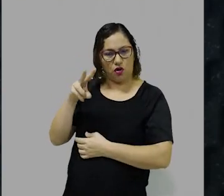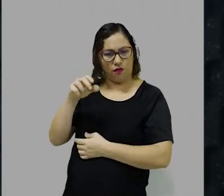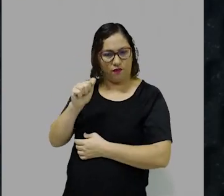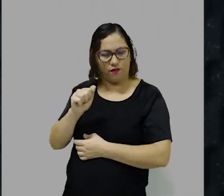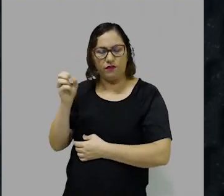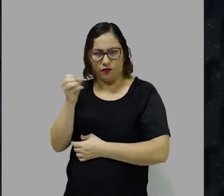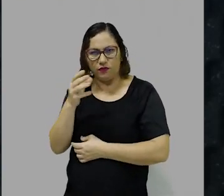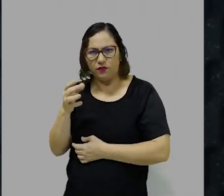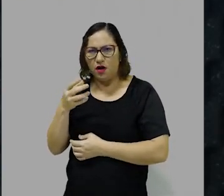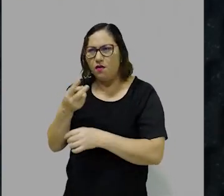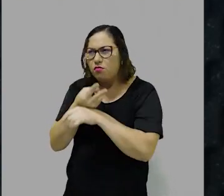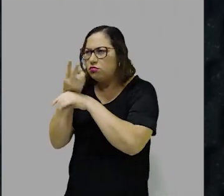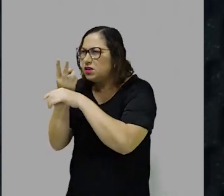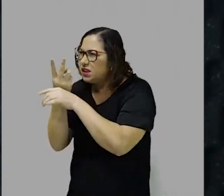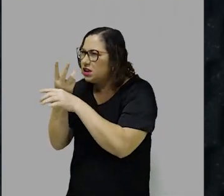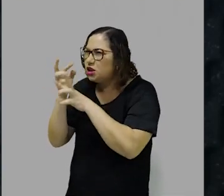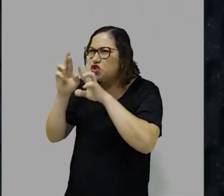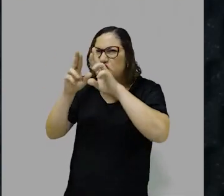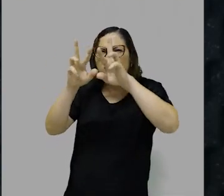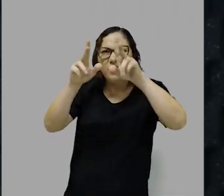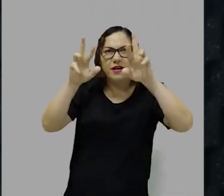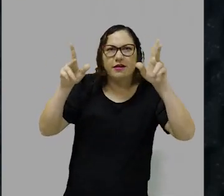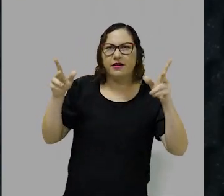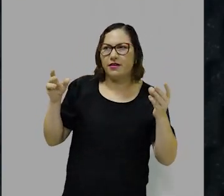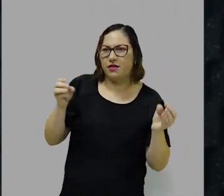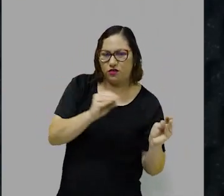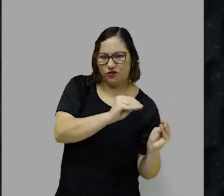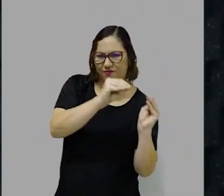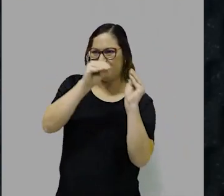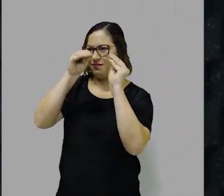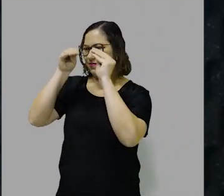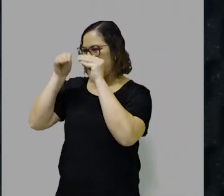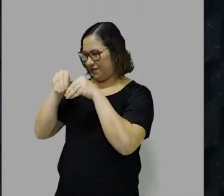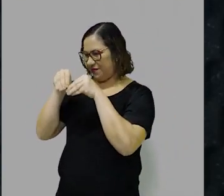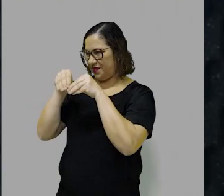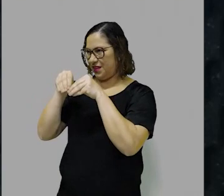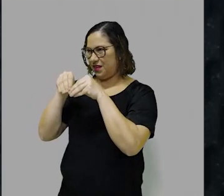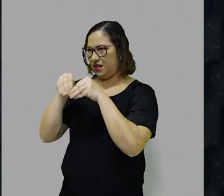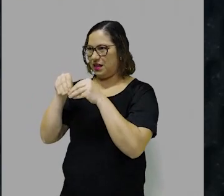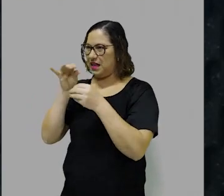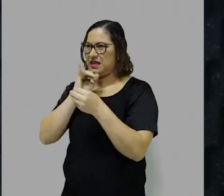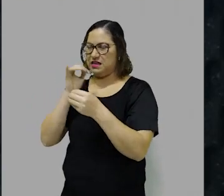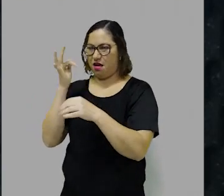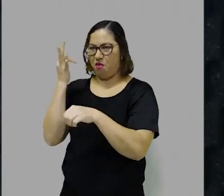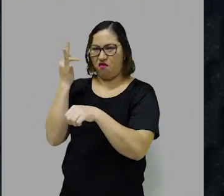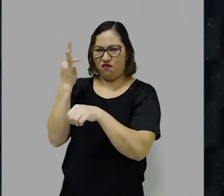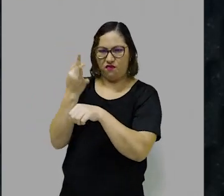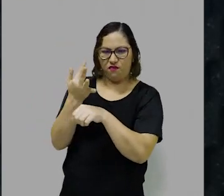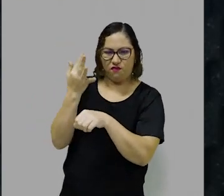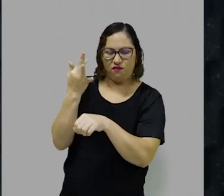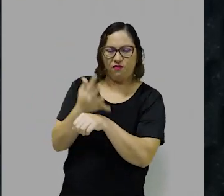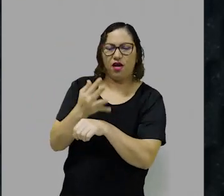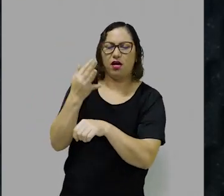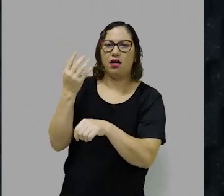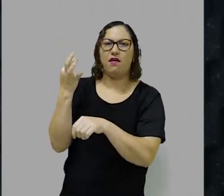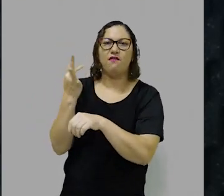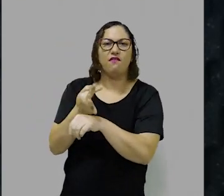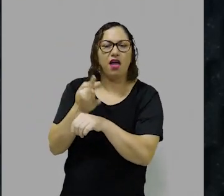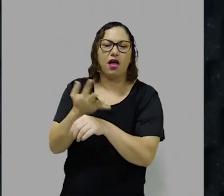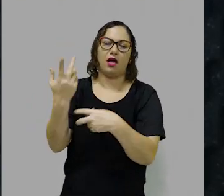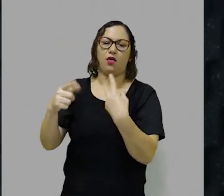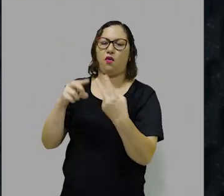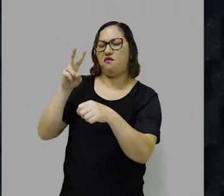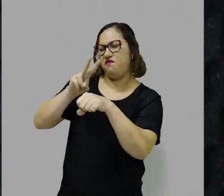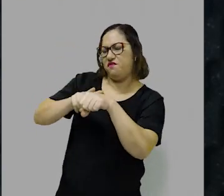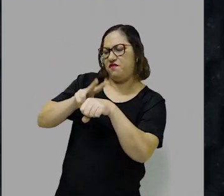mais diferenciais, elementos da natureza e transportar esses elementos da natureza para ferro, vidro, entre outras coisas.